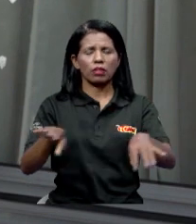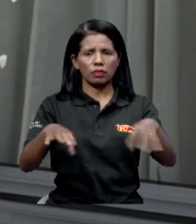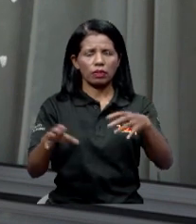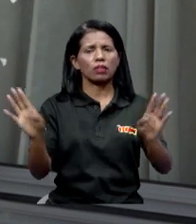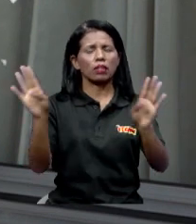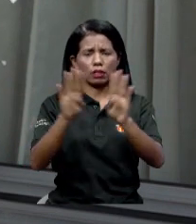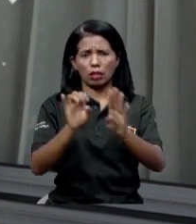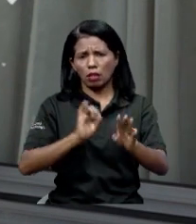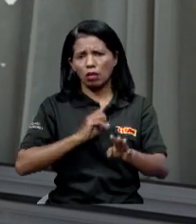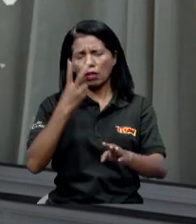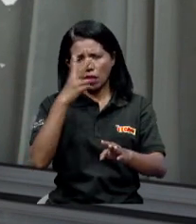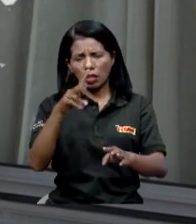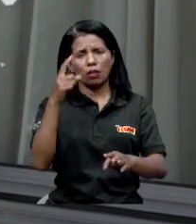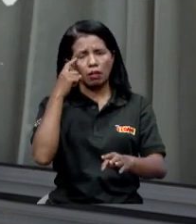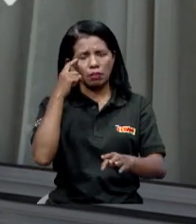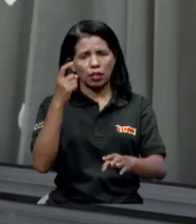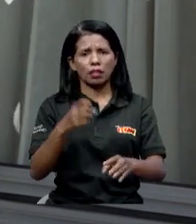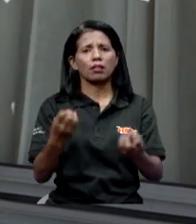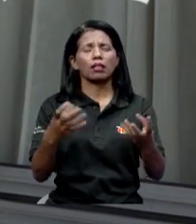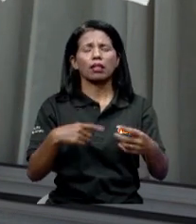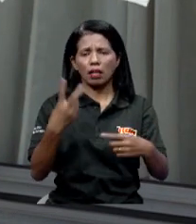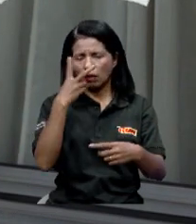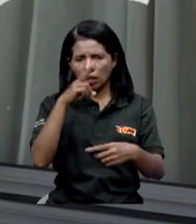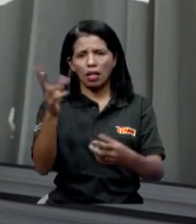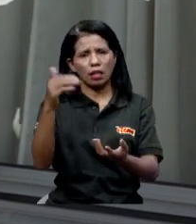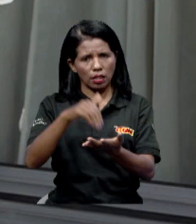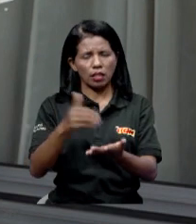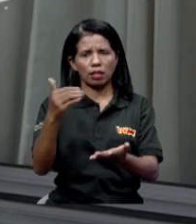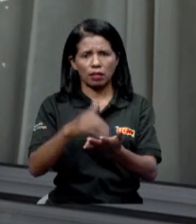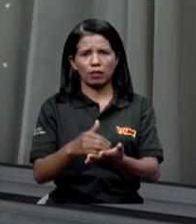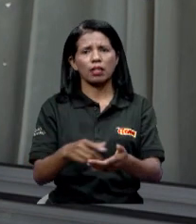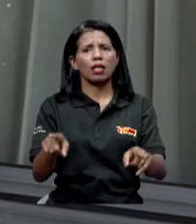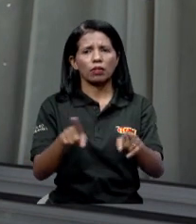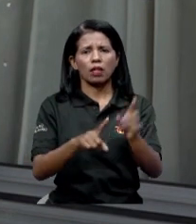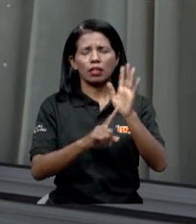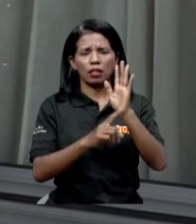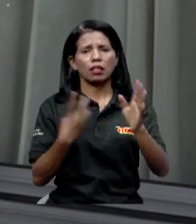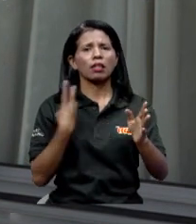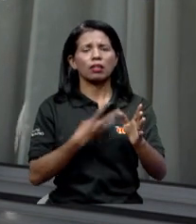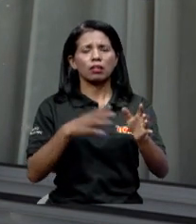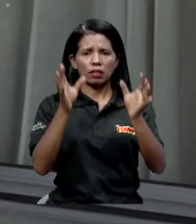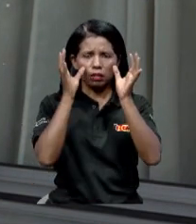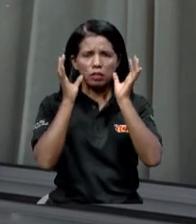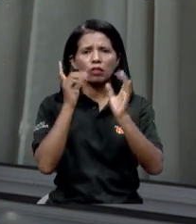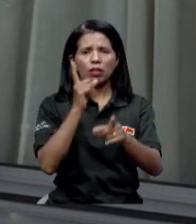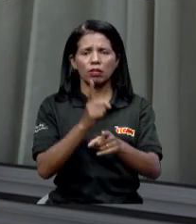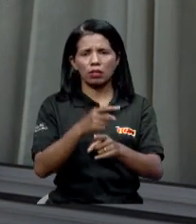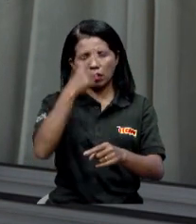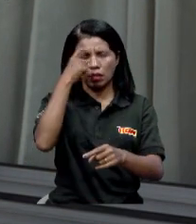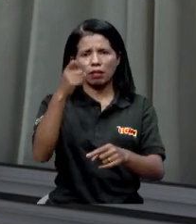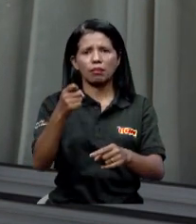ho matalo dala barak fila-fila. Ida ne ke trisi teptebes, tamba sama ke stang ida ne be